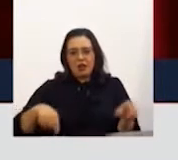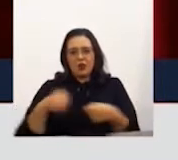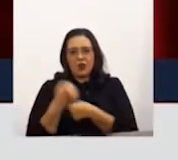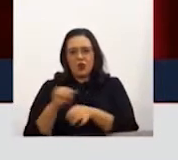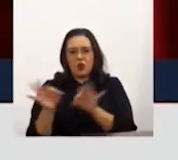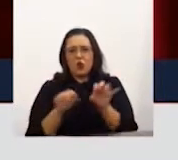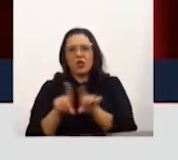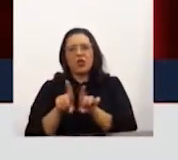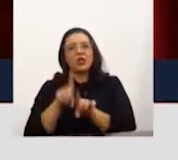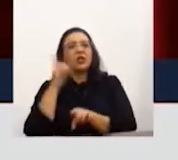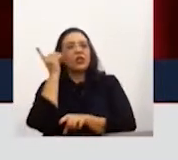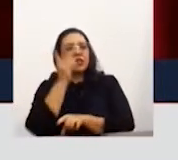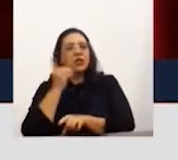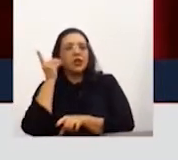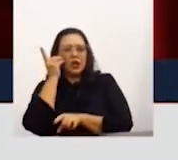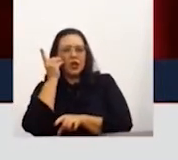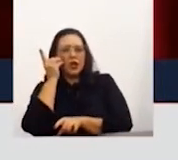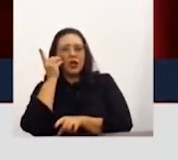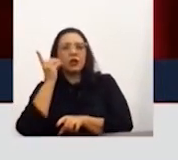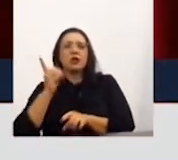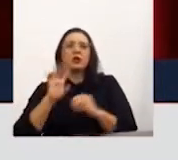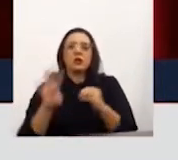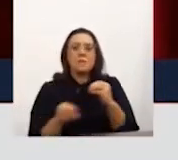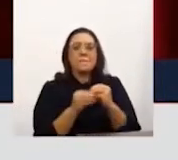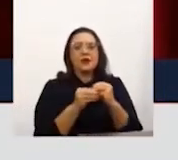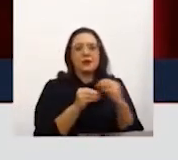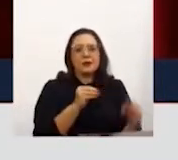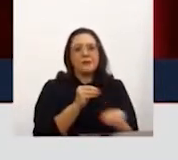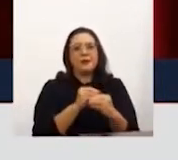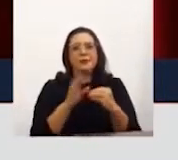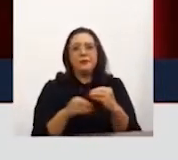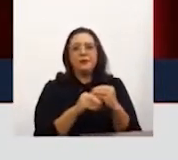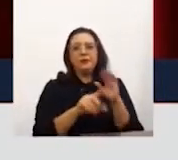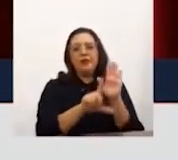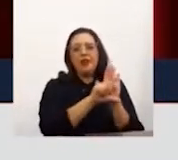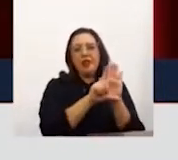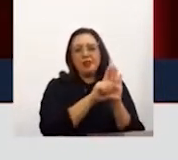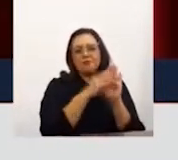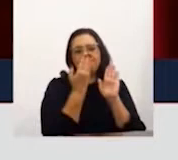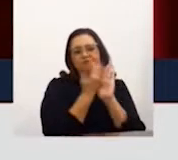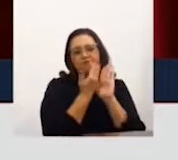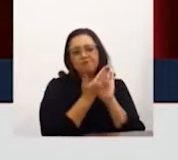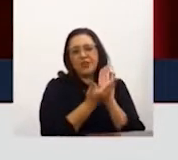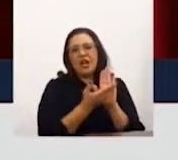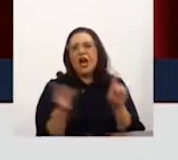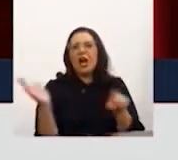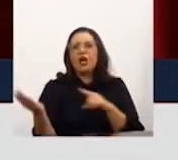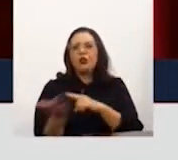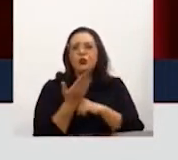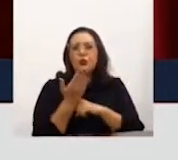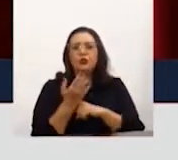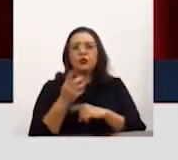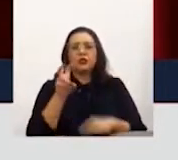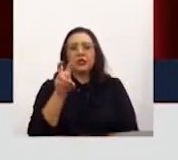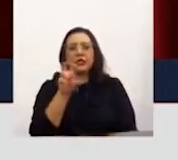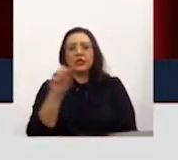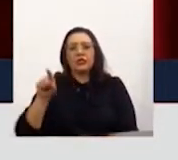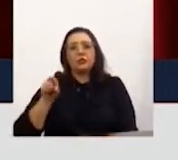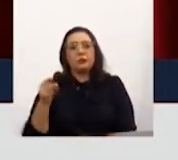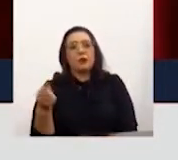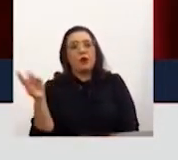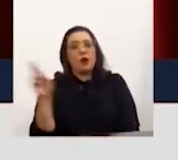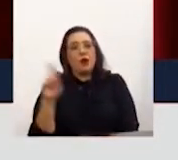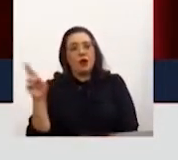para a saúde pública do município. Ele anunciou a licitação de R$500 mil para a realização de exames por meio de emendas